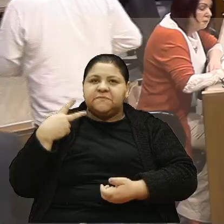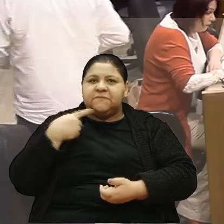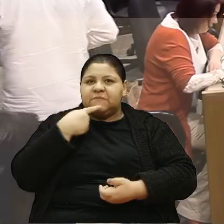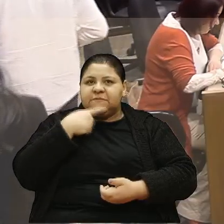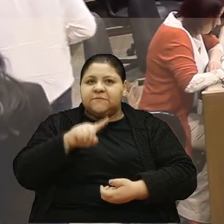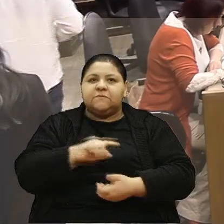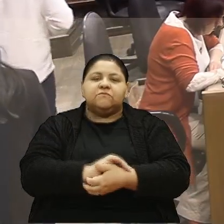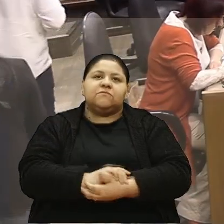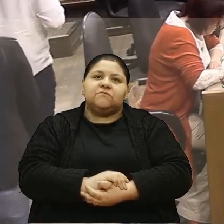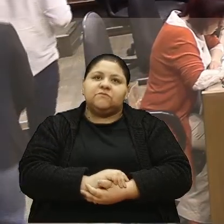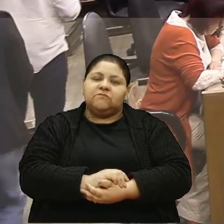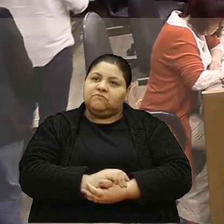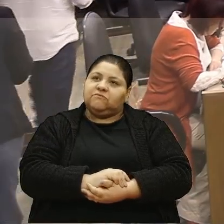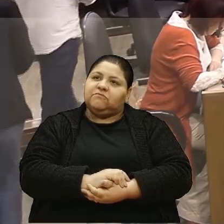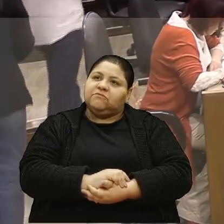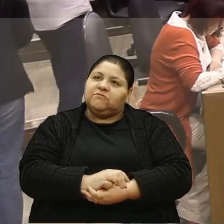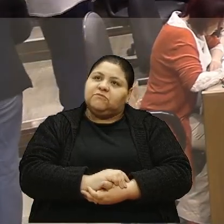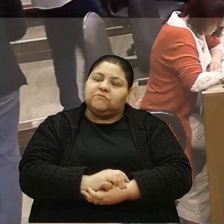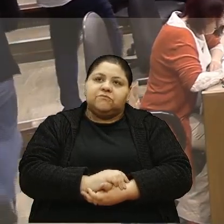Garbim.